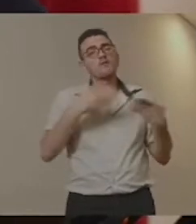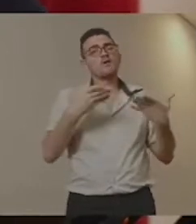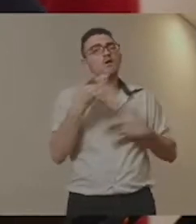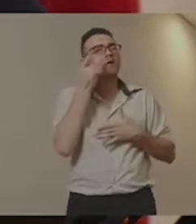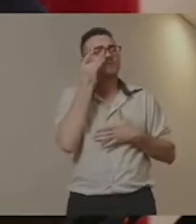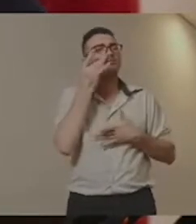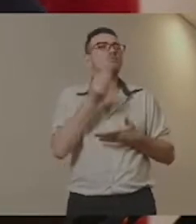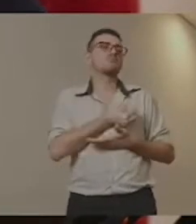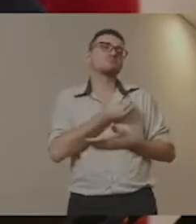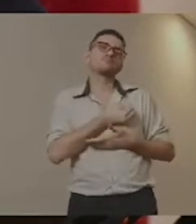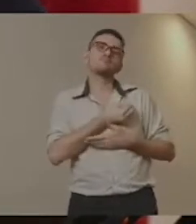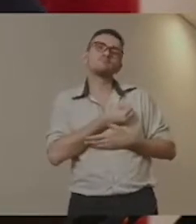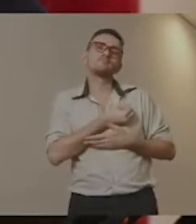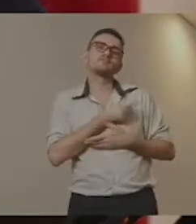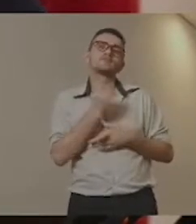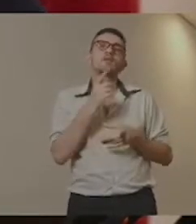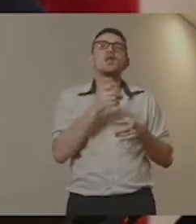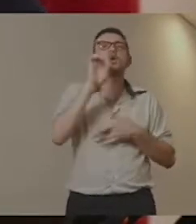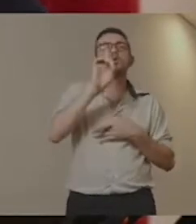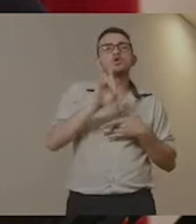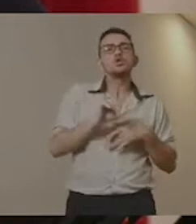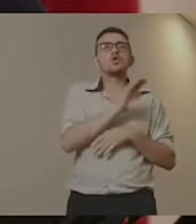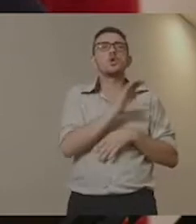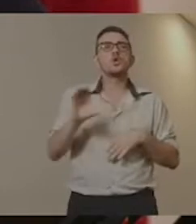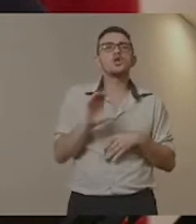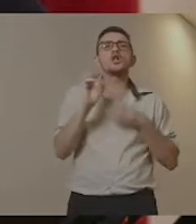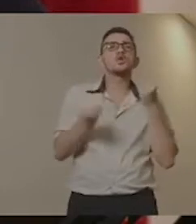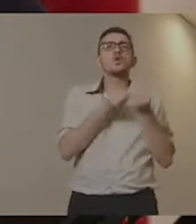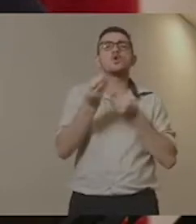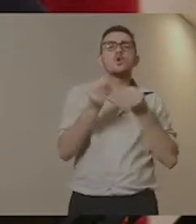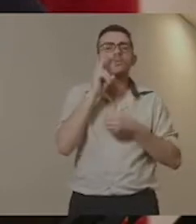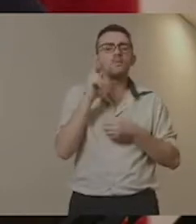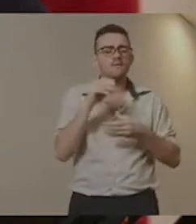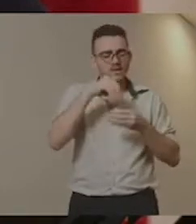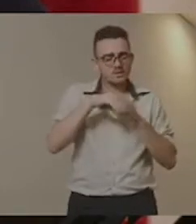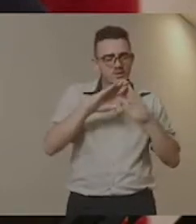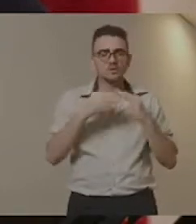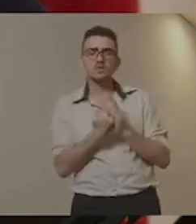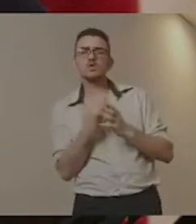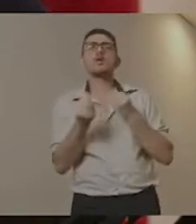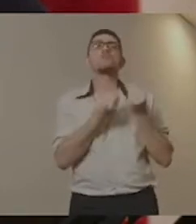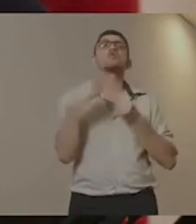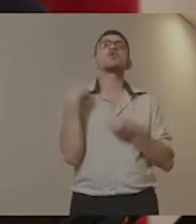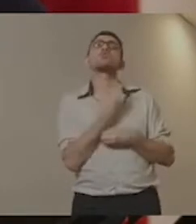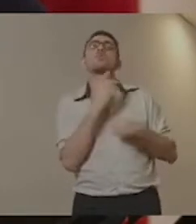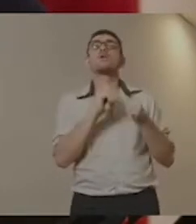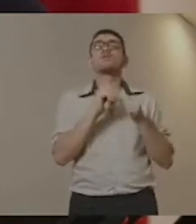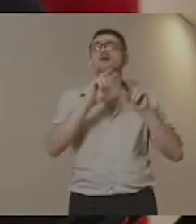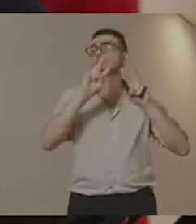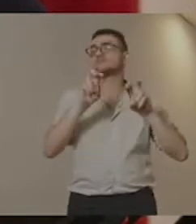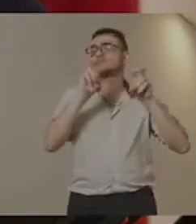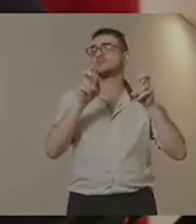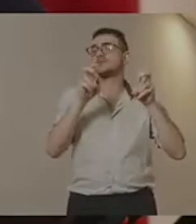vendo essa realidade dentro da escola. Mas como que a gente trata um assunto delicado desse com os nossos alunos? E eles falando do que eles